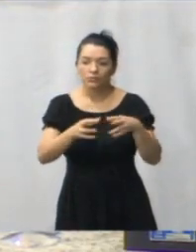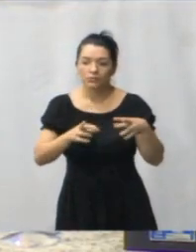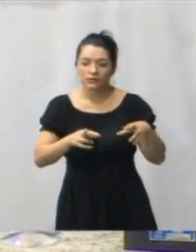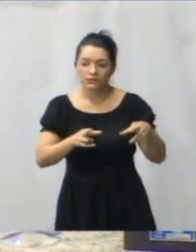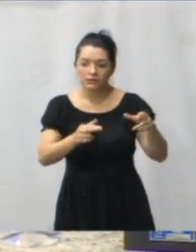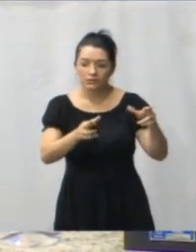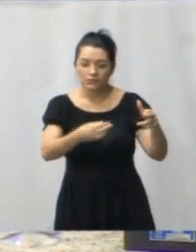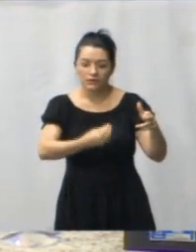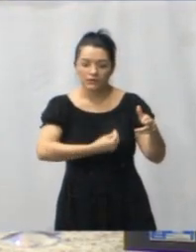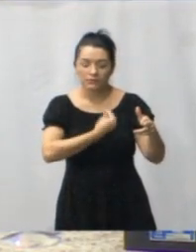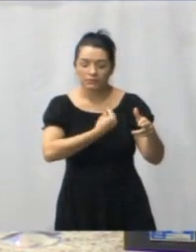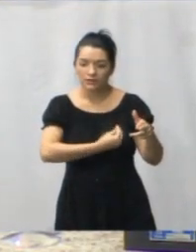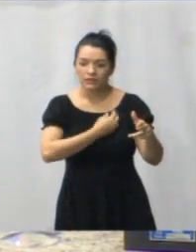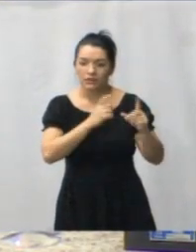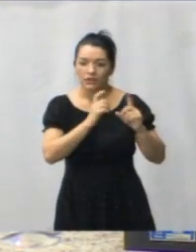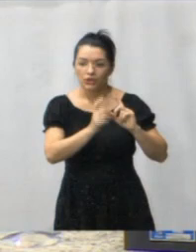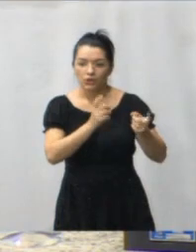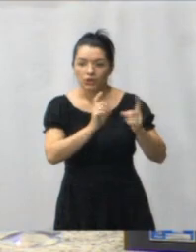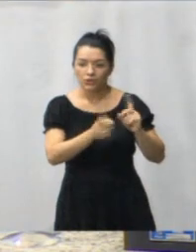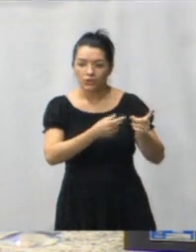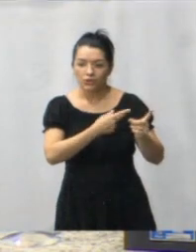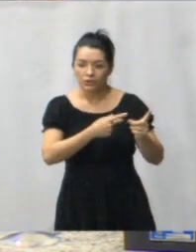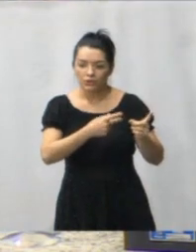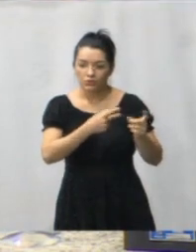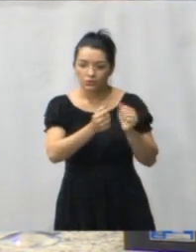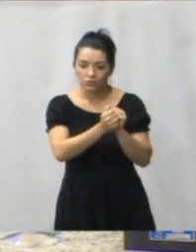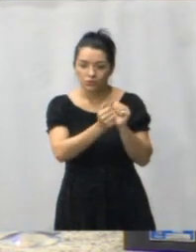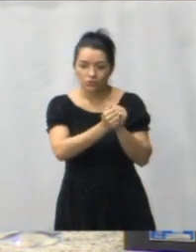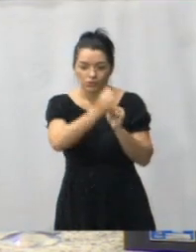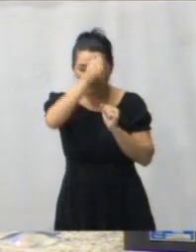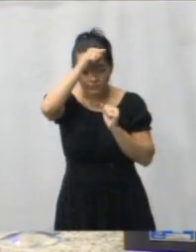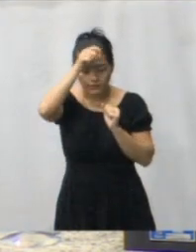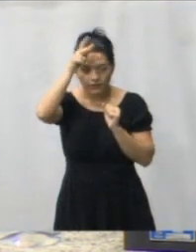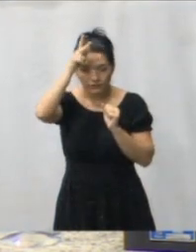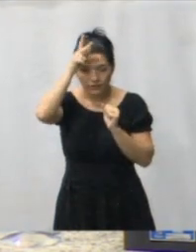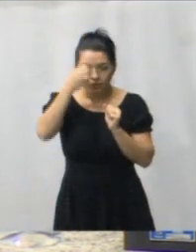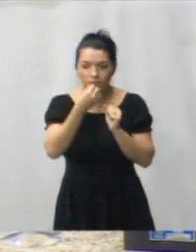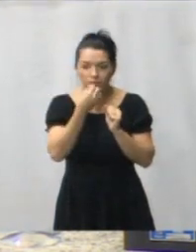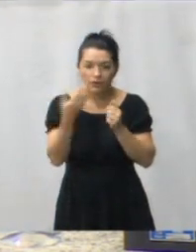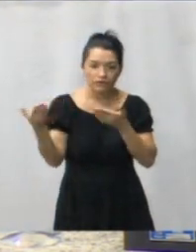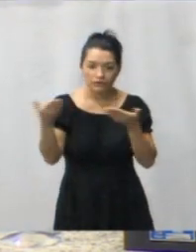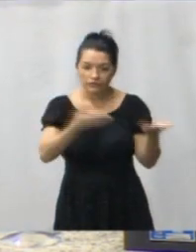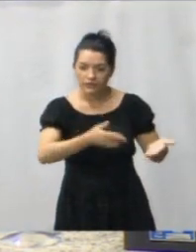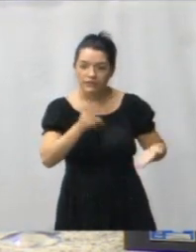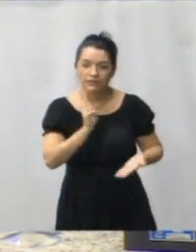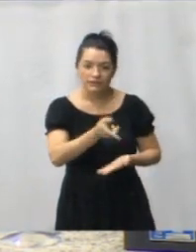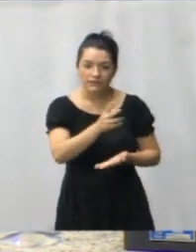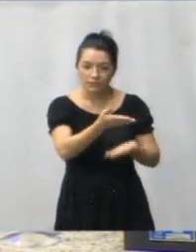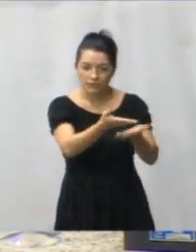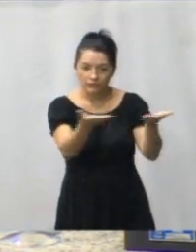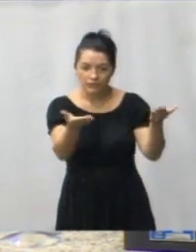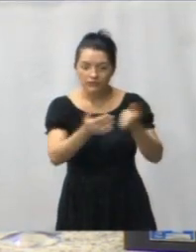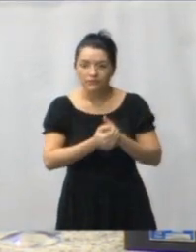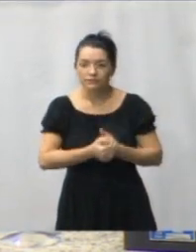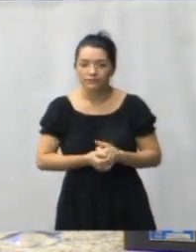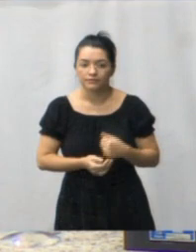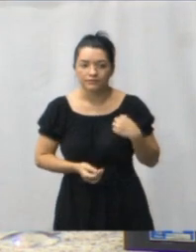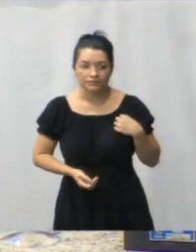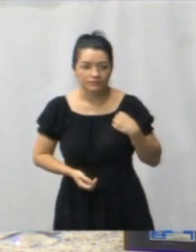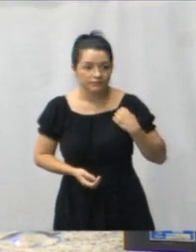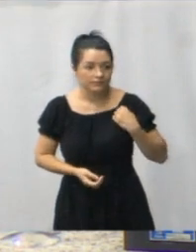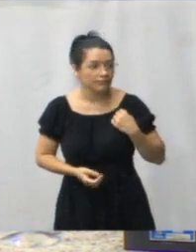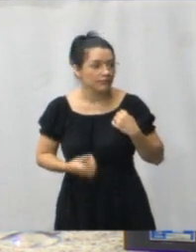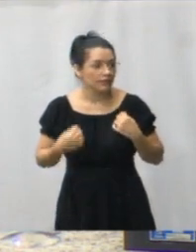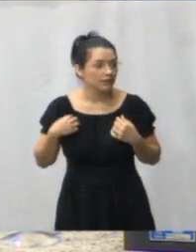com o prefeito. E vocês são sempre bem-vindos, Mara, Denis e Carequinha.